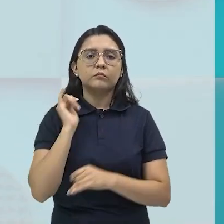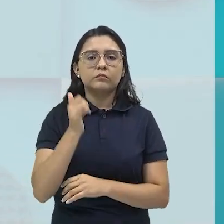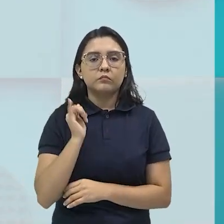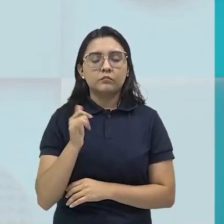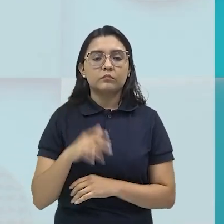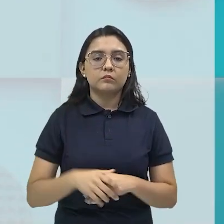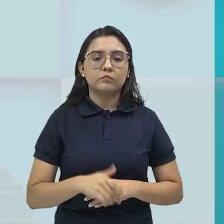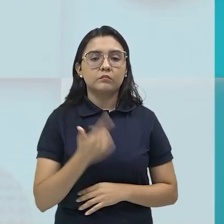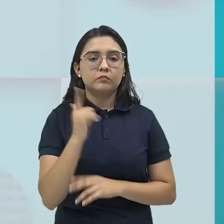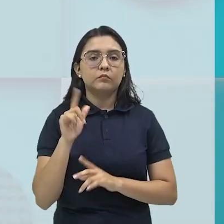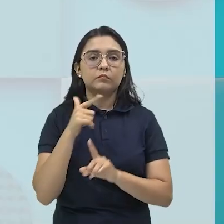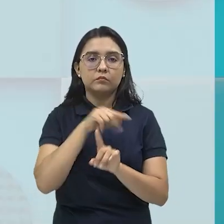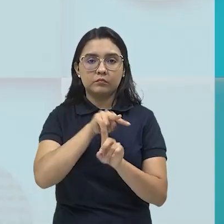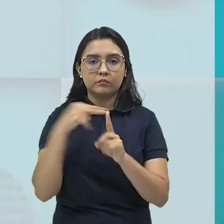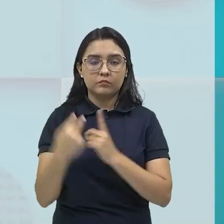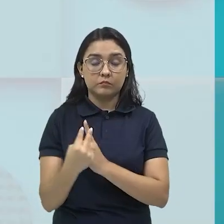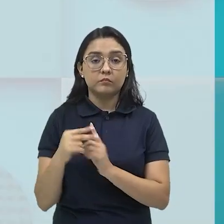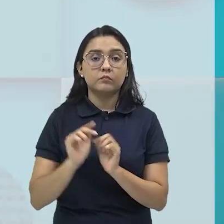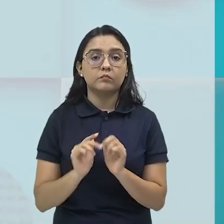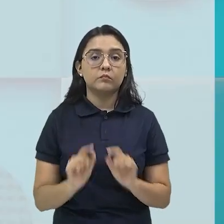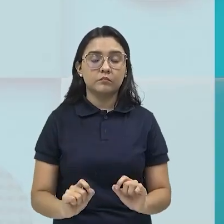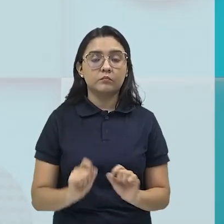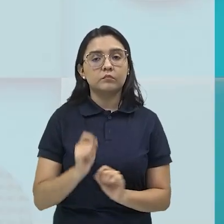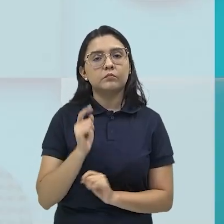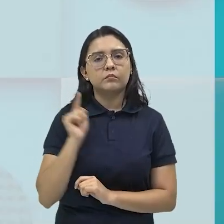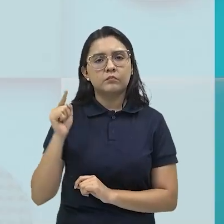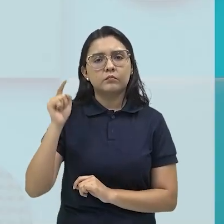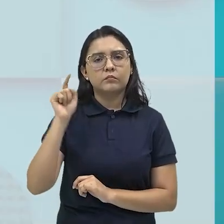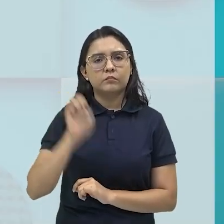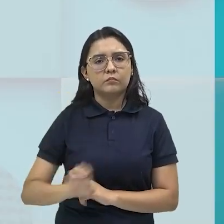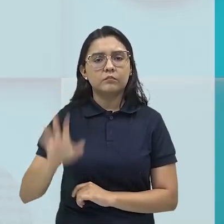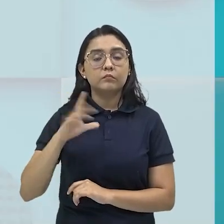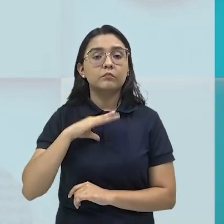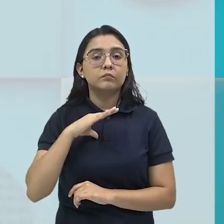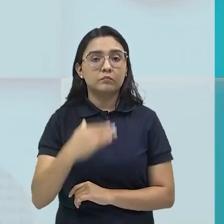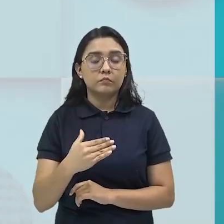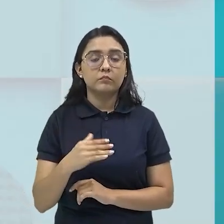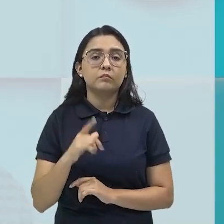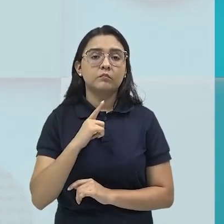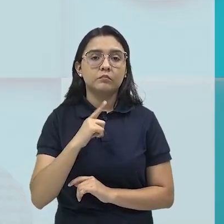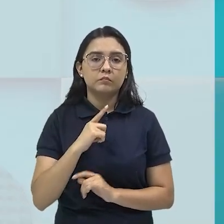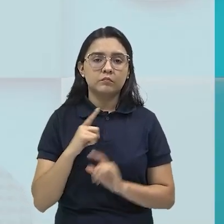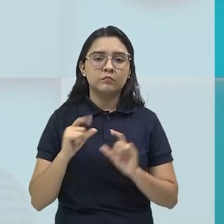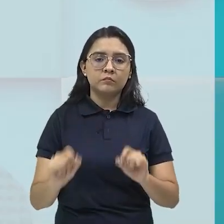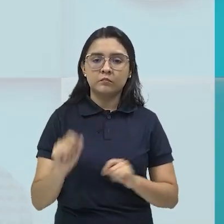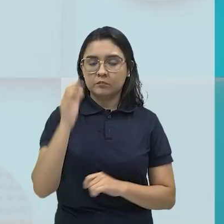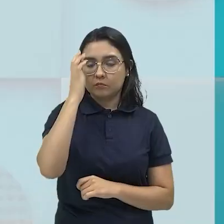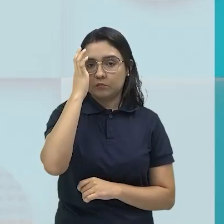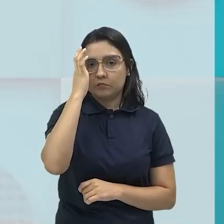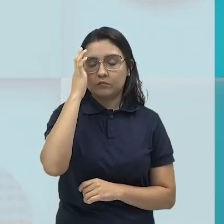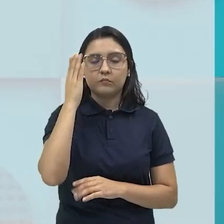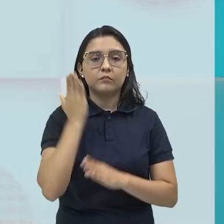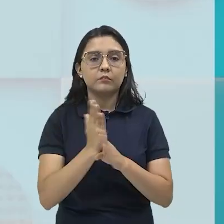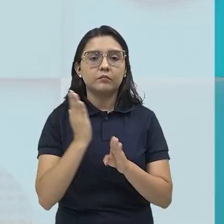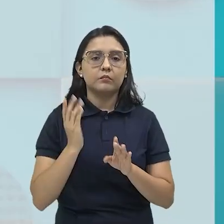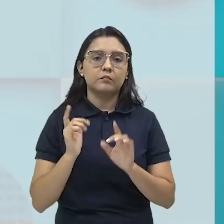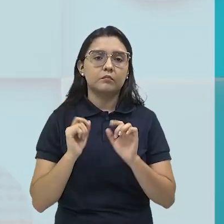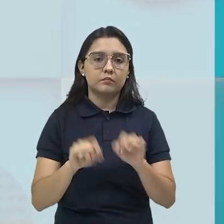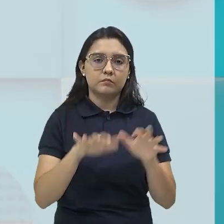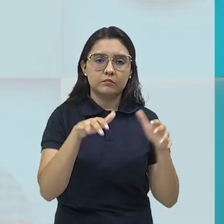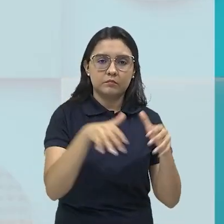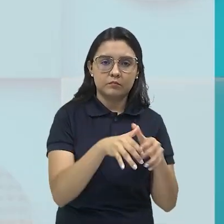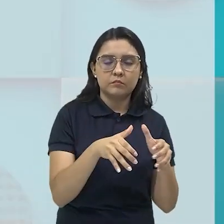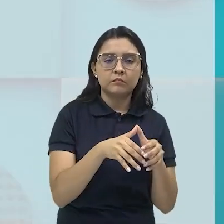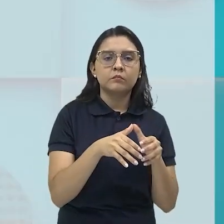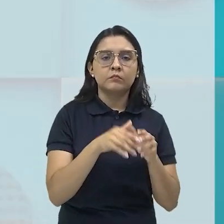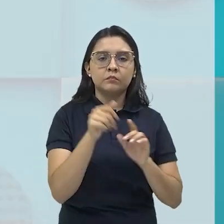uma outra perspectiva. Então, se lá com os portugueses nós tínhamos essa ideia de encontrar essas guerreiras,